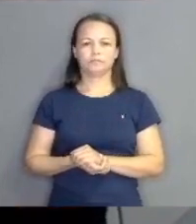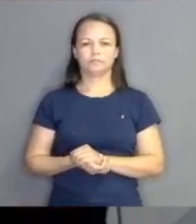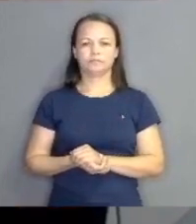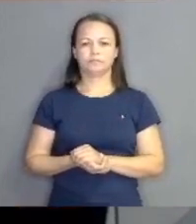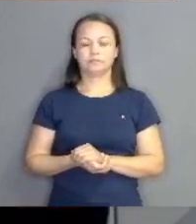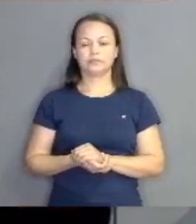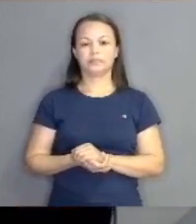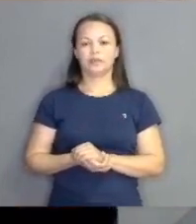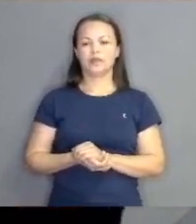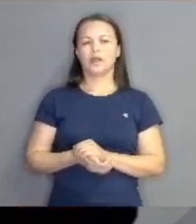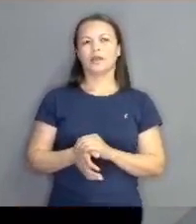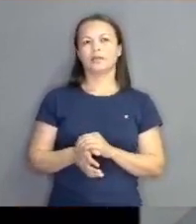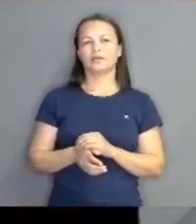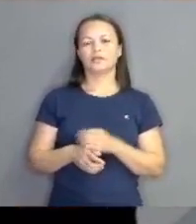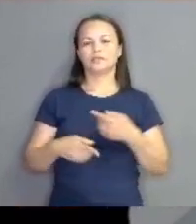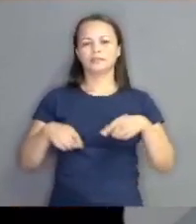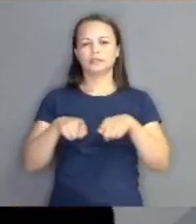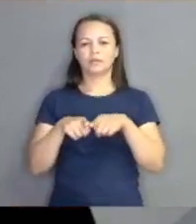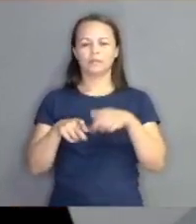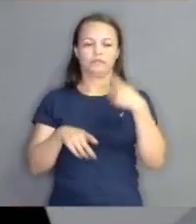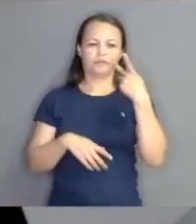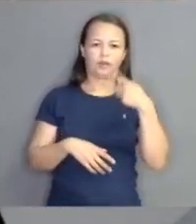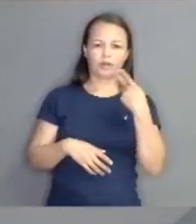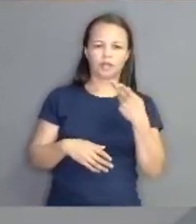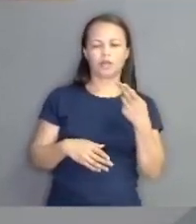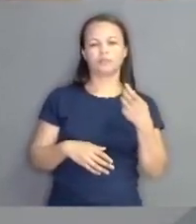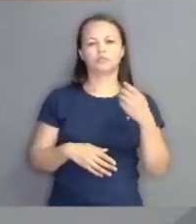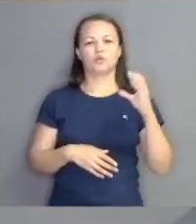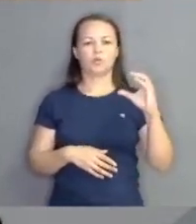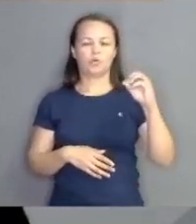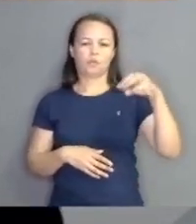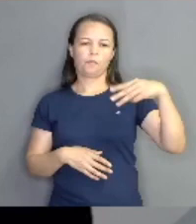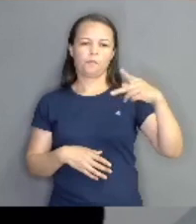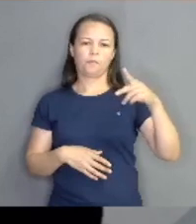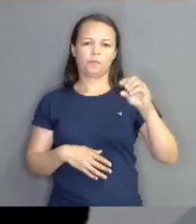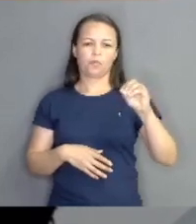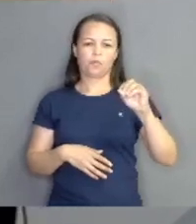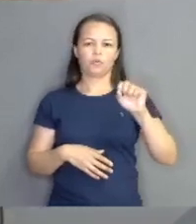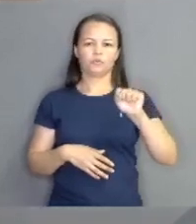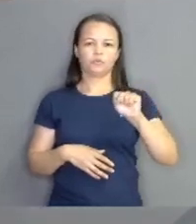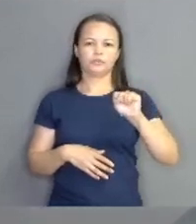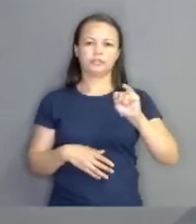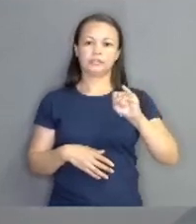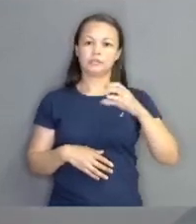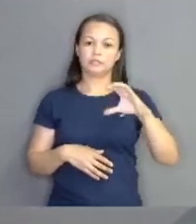Aí a gente falou composição e decomposição. E o que seria